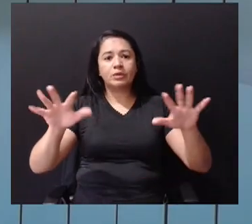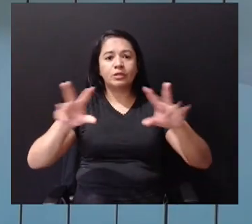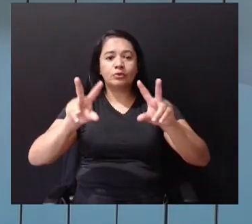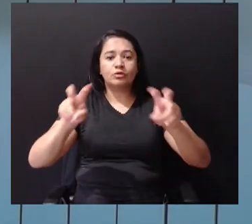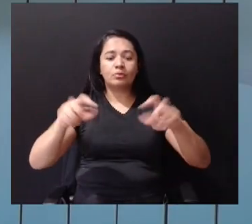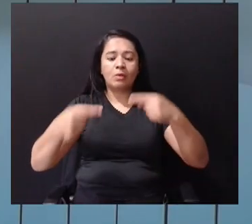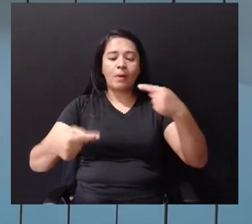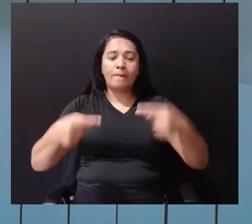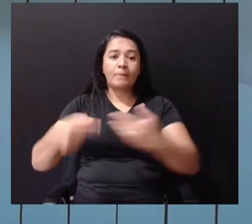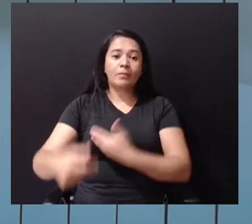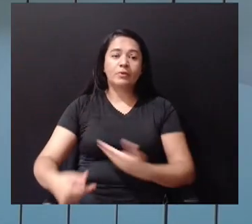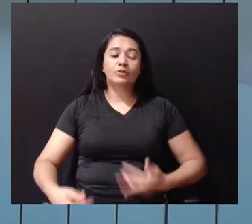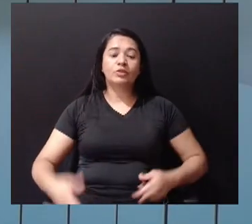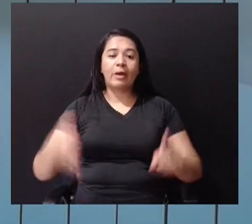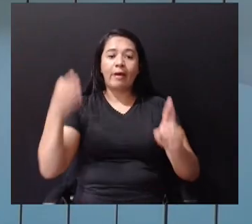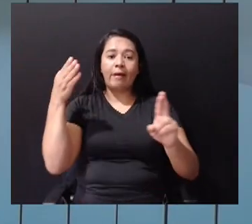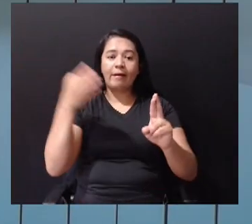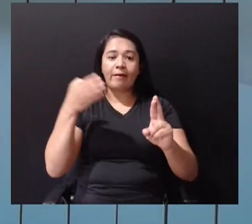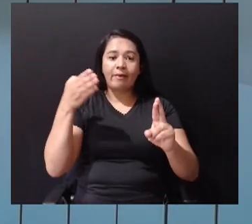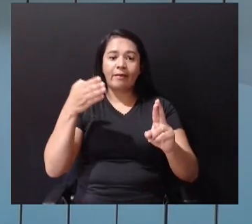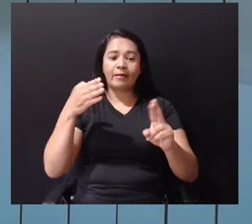referente a essa doença?